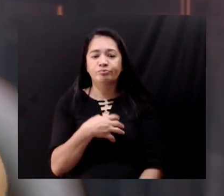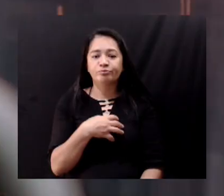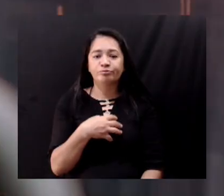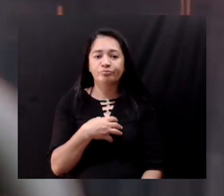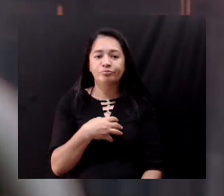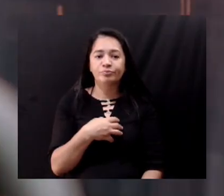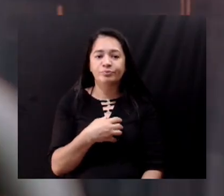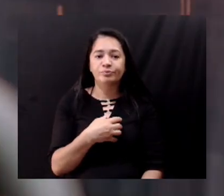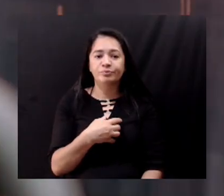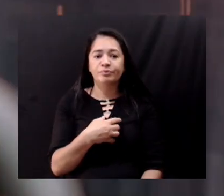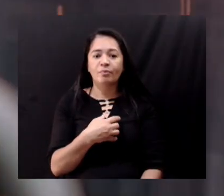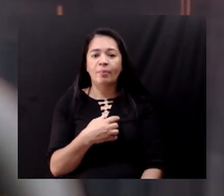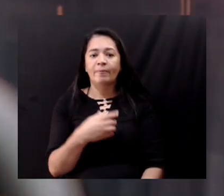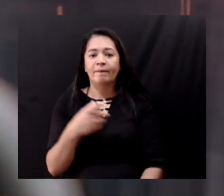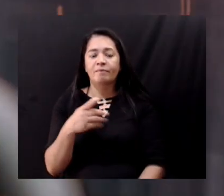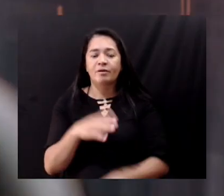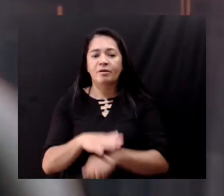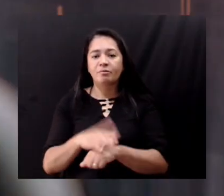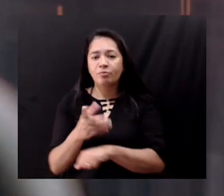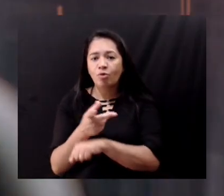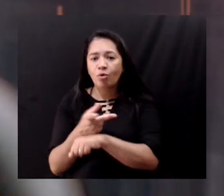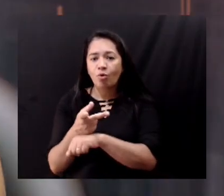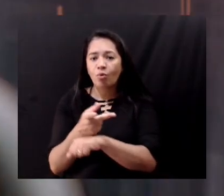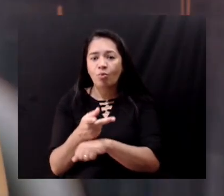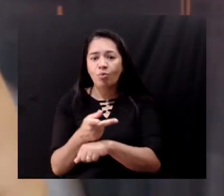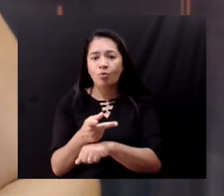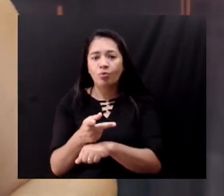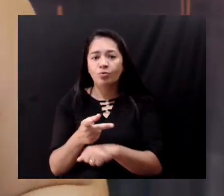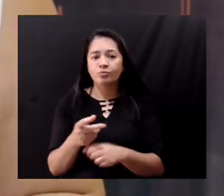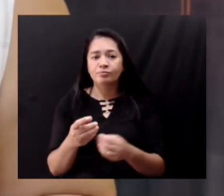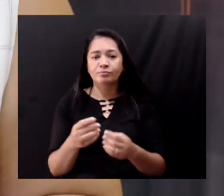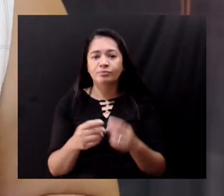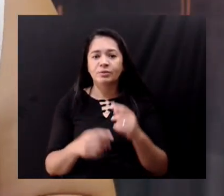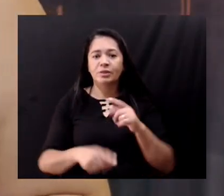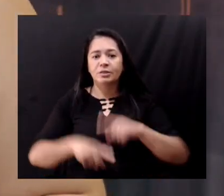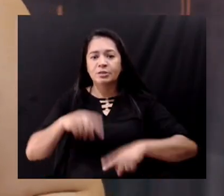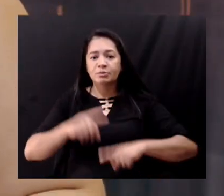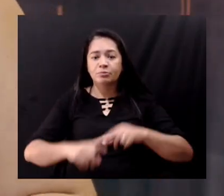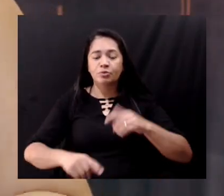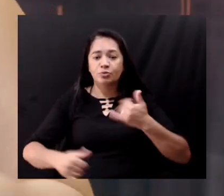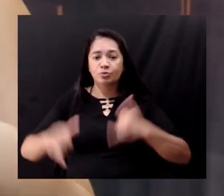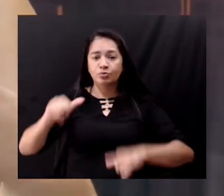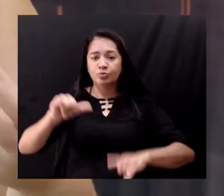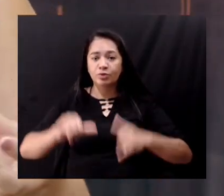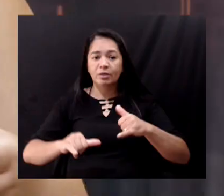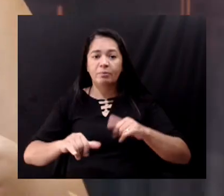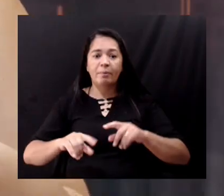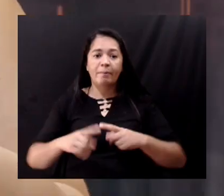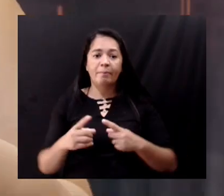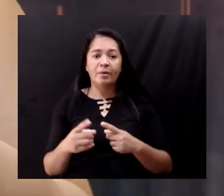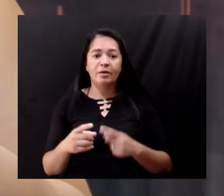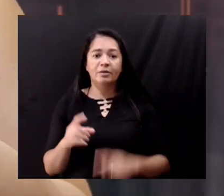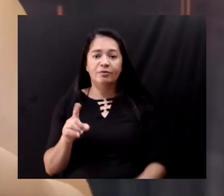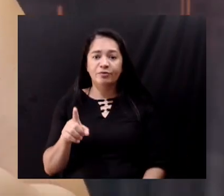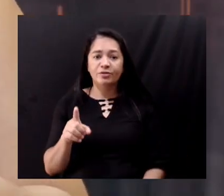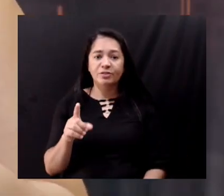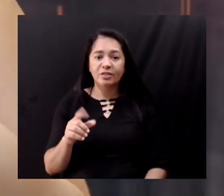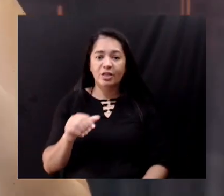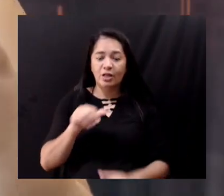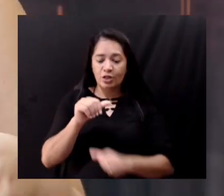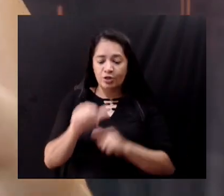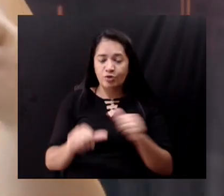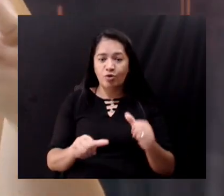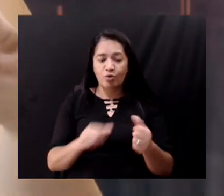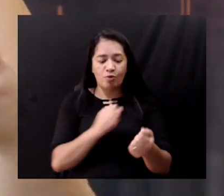faria buscar por essa substância química, mas a gente tem que pensar que não necessariamente você está trocando um vício por outro, porque